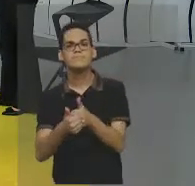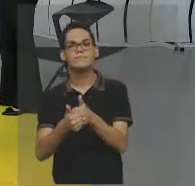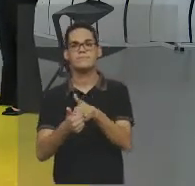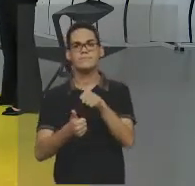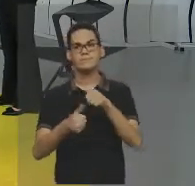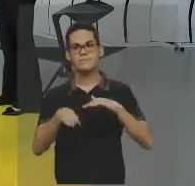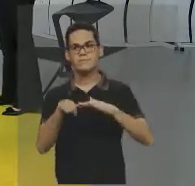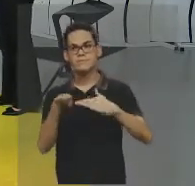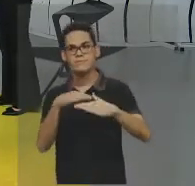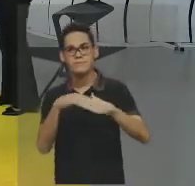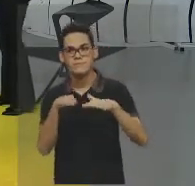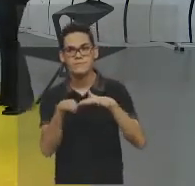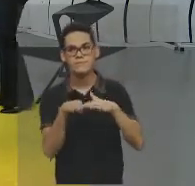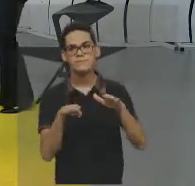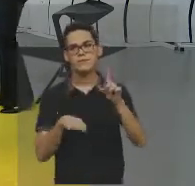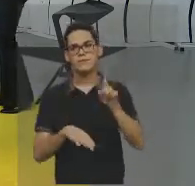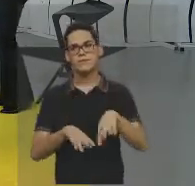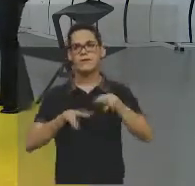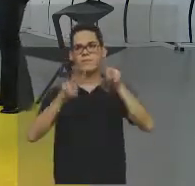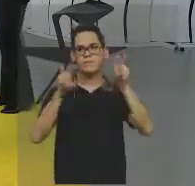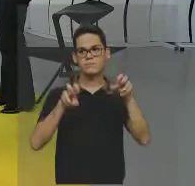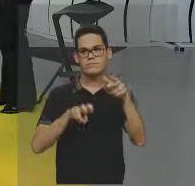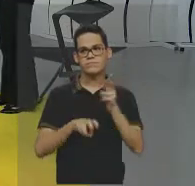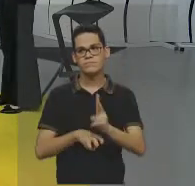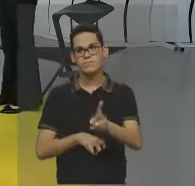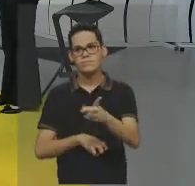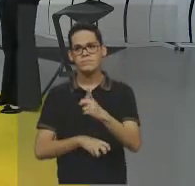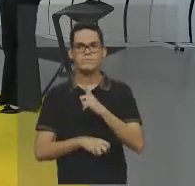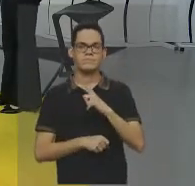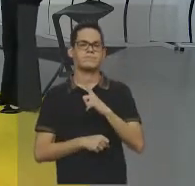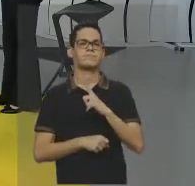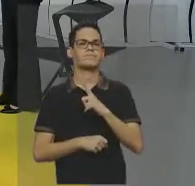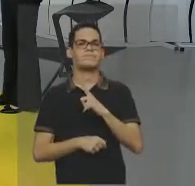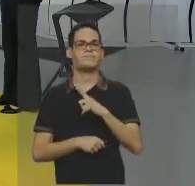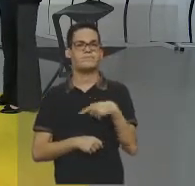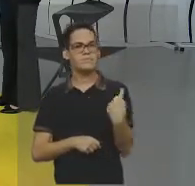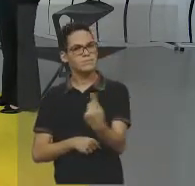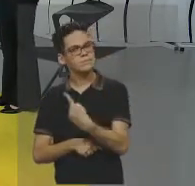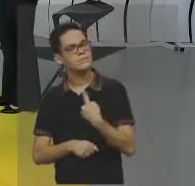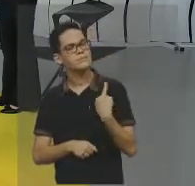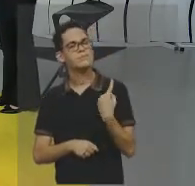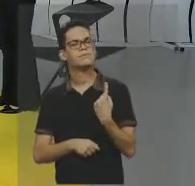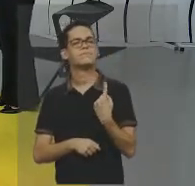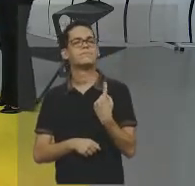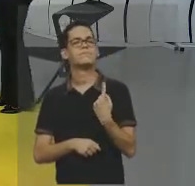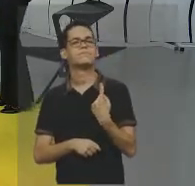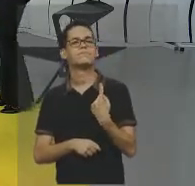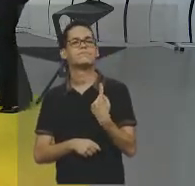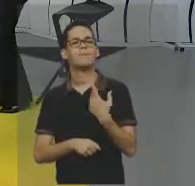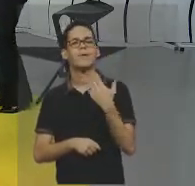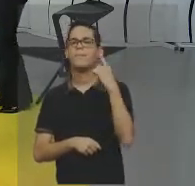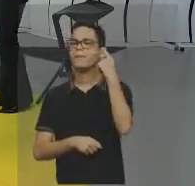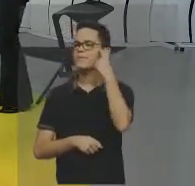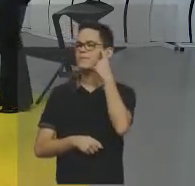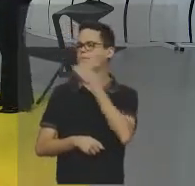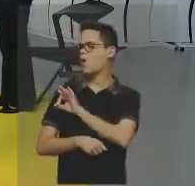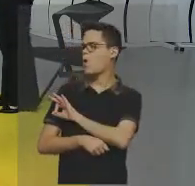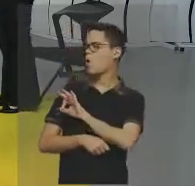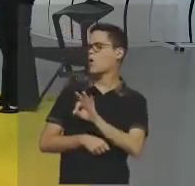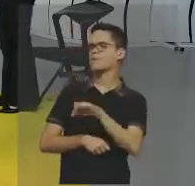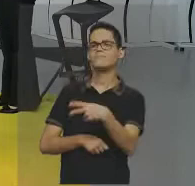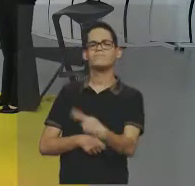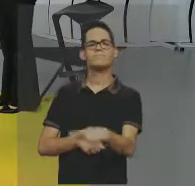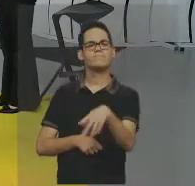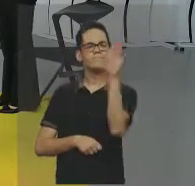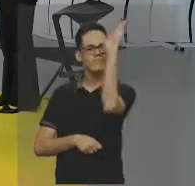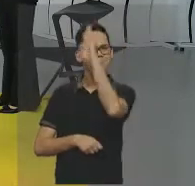placas tectônicas. É um assunto recorrente e nós contamos muita vantagem porque o Brasil não tem terremotos,